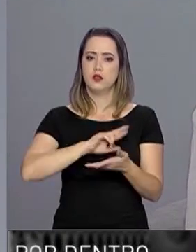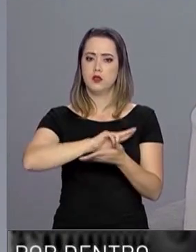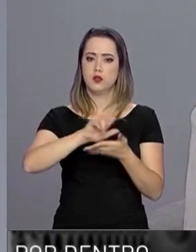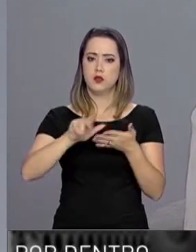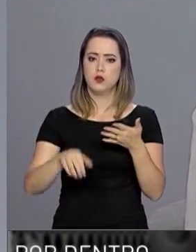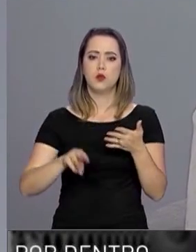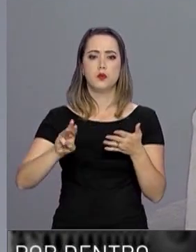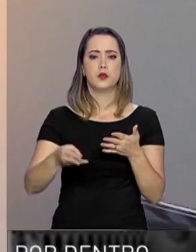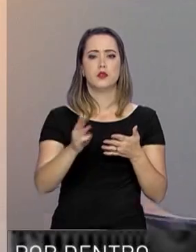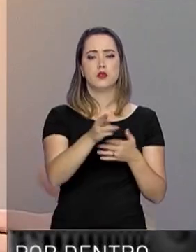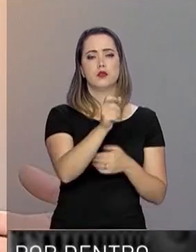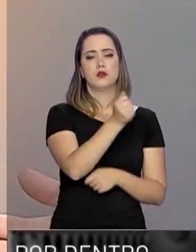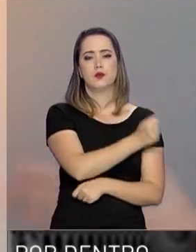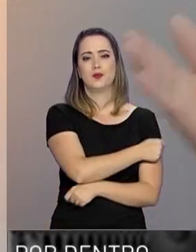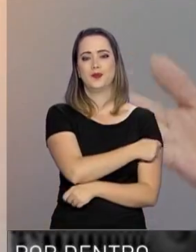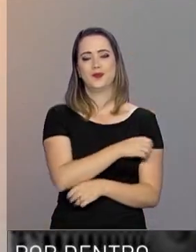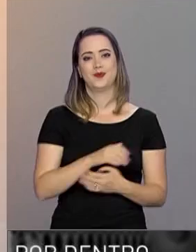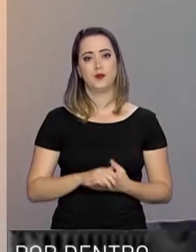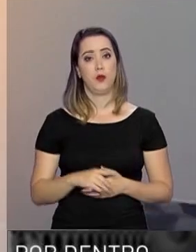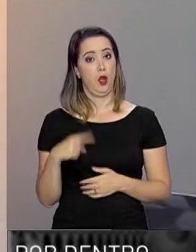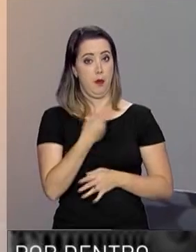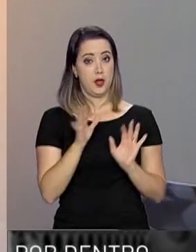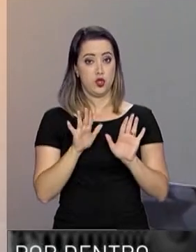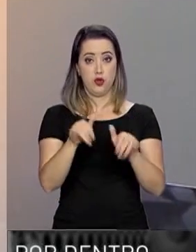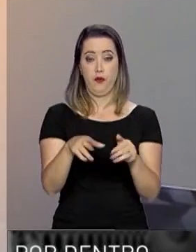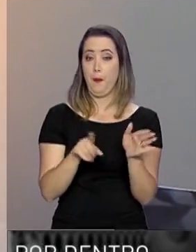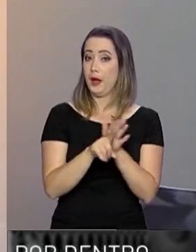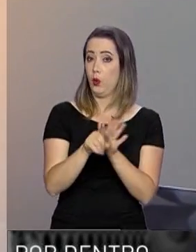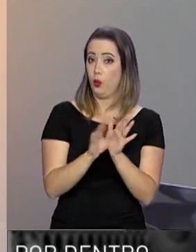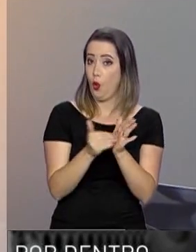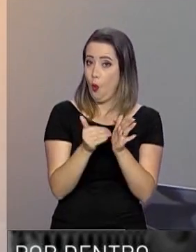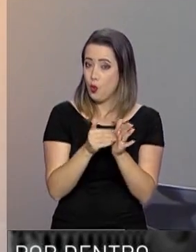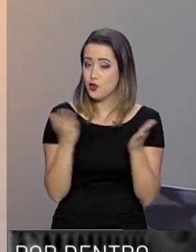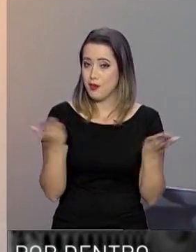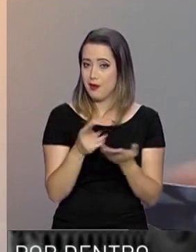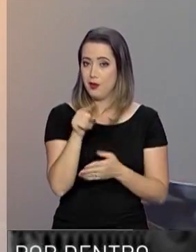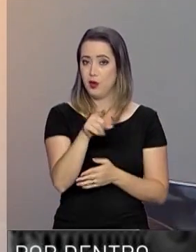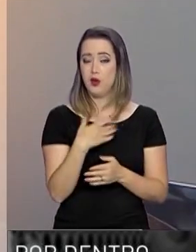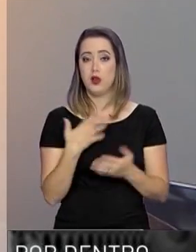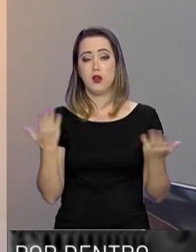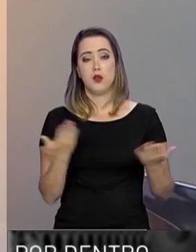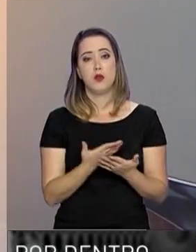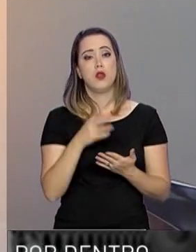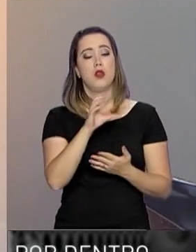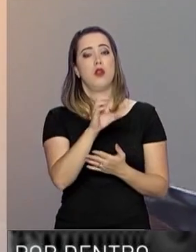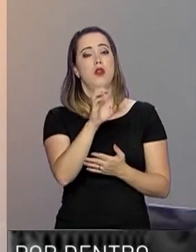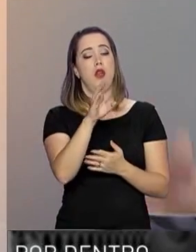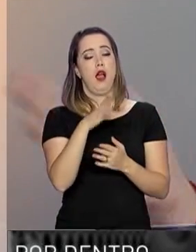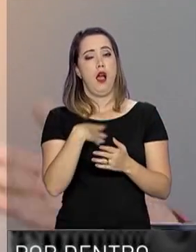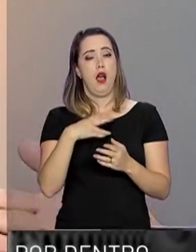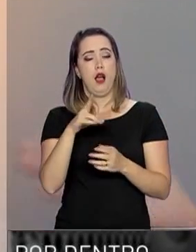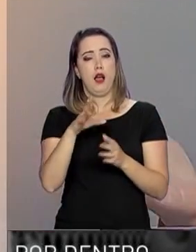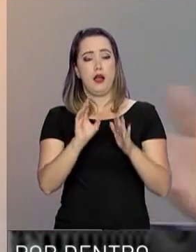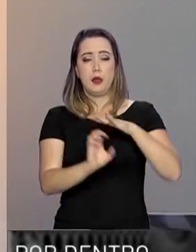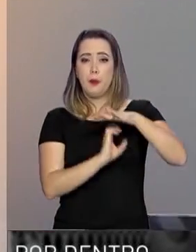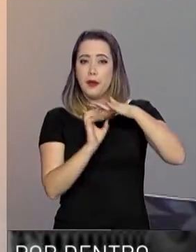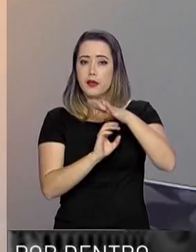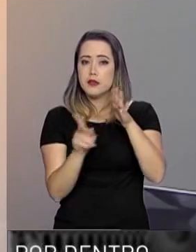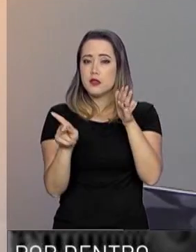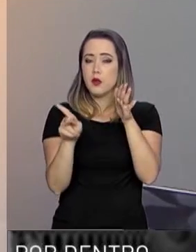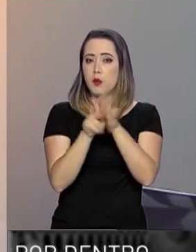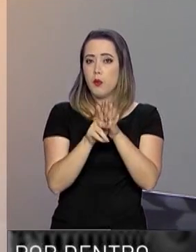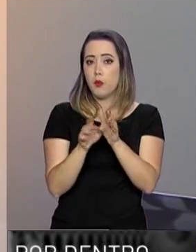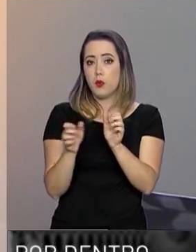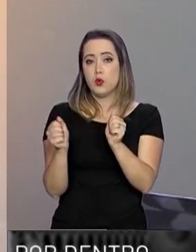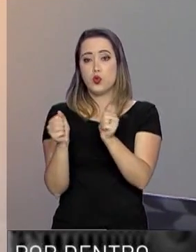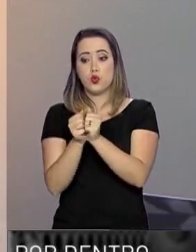de milhares de alunos. Ministro, para a gente encerrar, uma última pergunta. Recentemente, a Empresa Brasileira de Serviços Hospitalares, que é uma autarquia